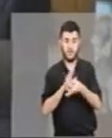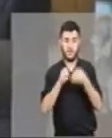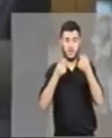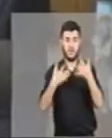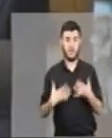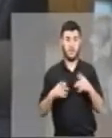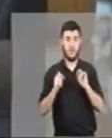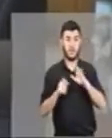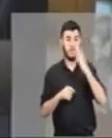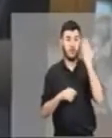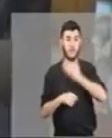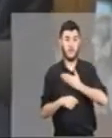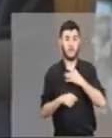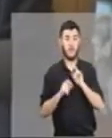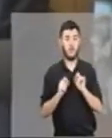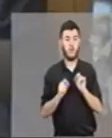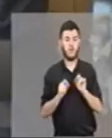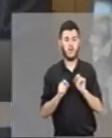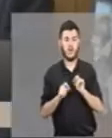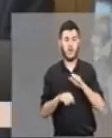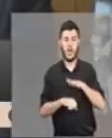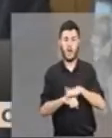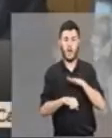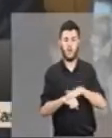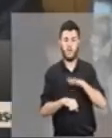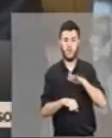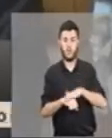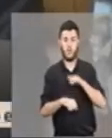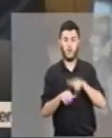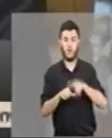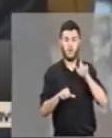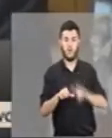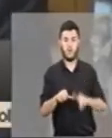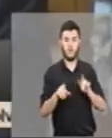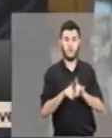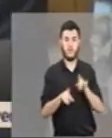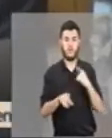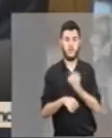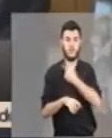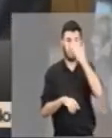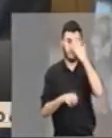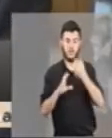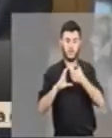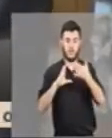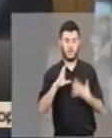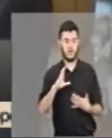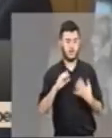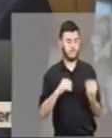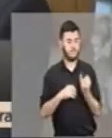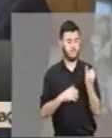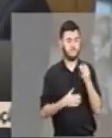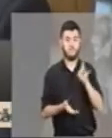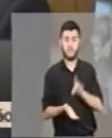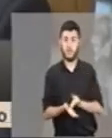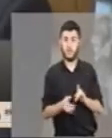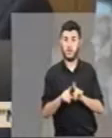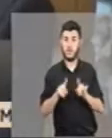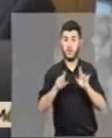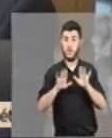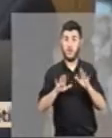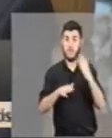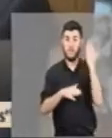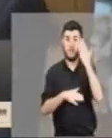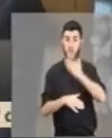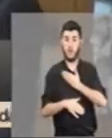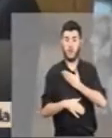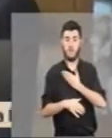são autônomos. Esses aspectos são realmente importantes. uma vez comprovada